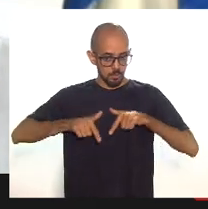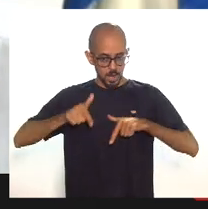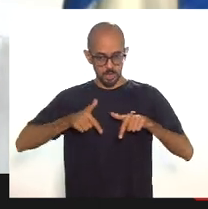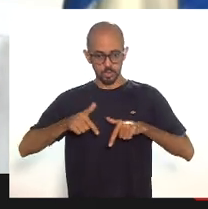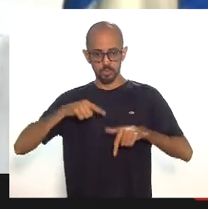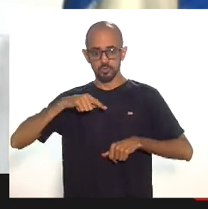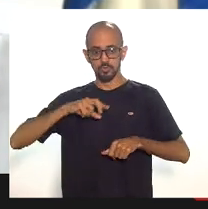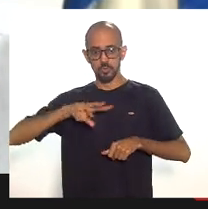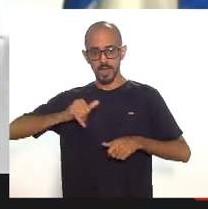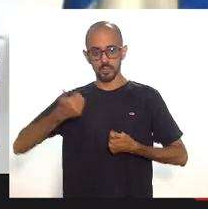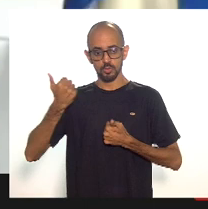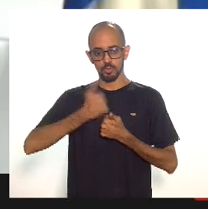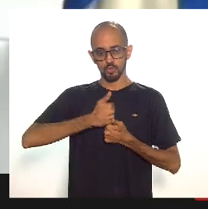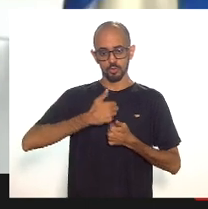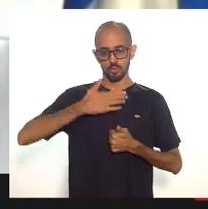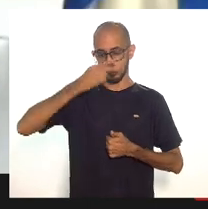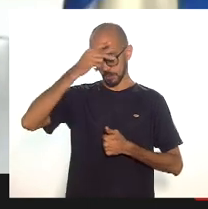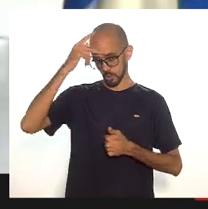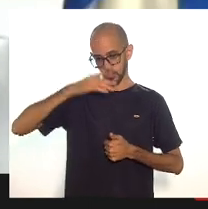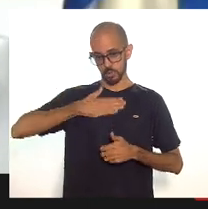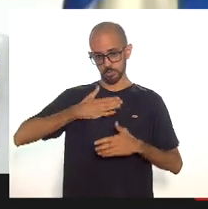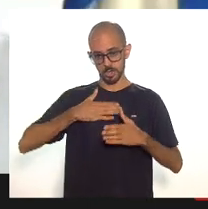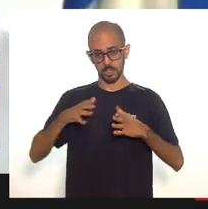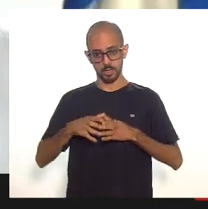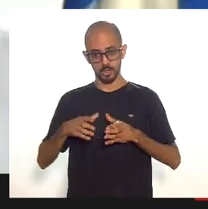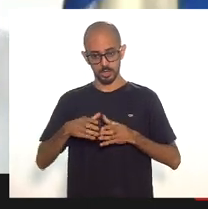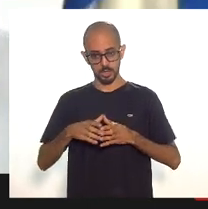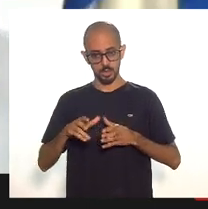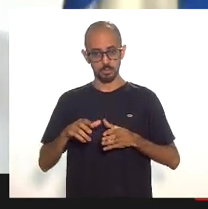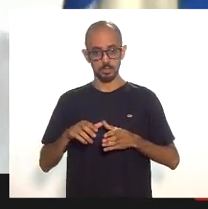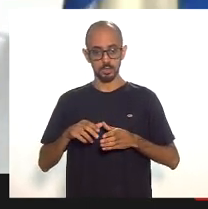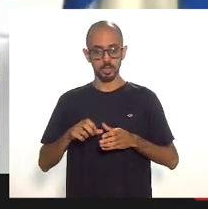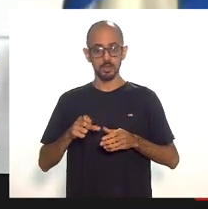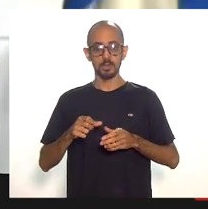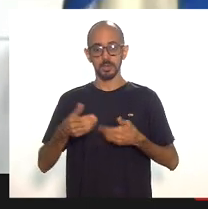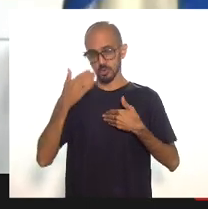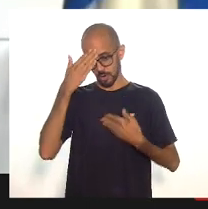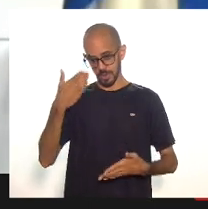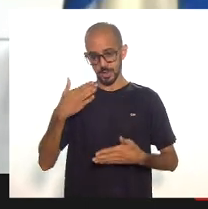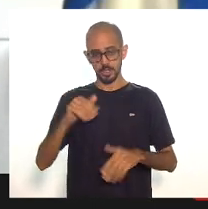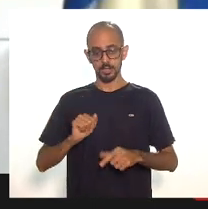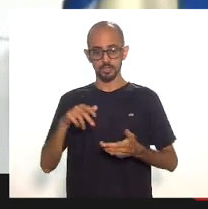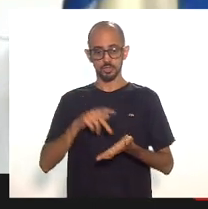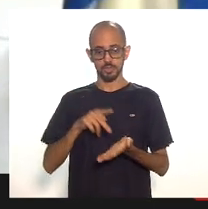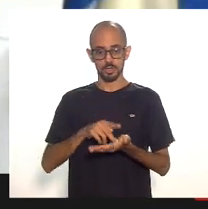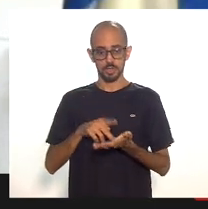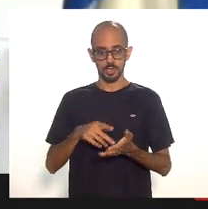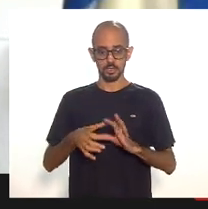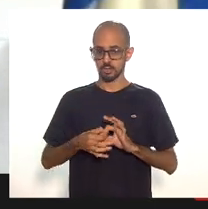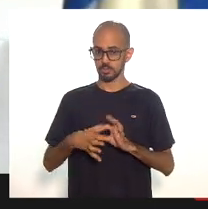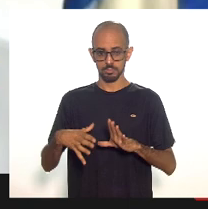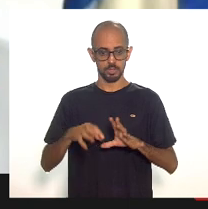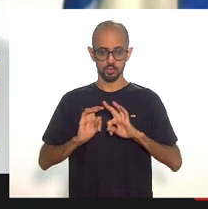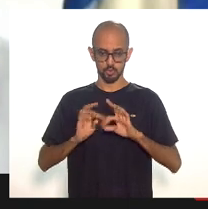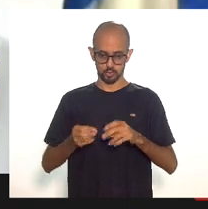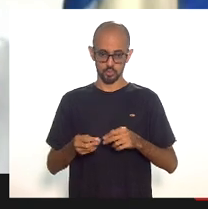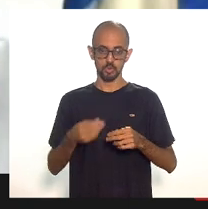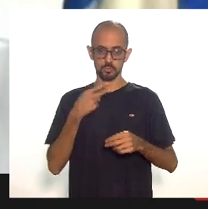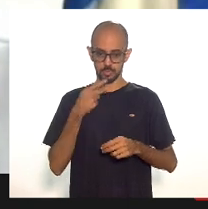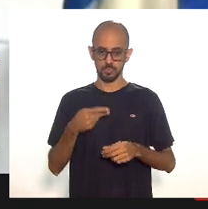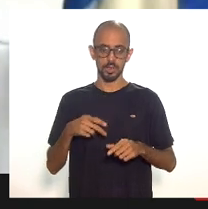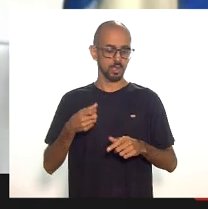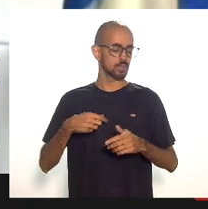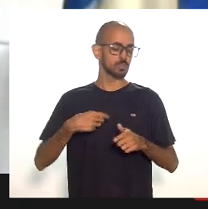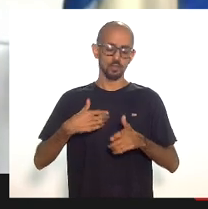aqui para continuar a audiência depois, mas agradeço muito aí a disponibilidade de todos, fico disponíveis aí para qualquer